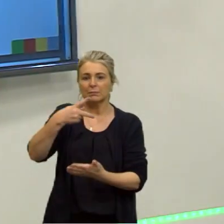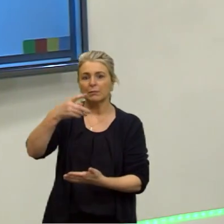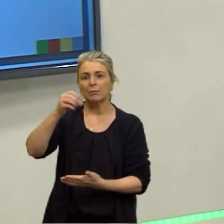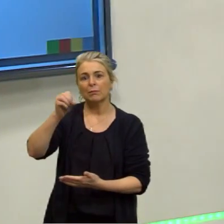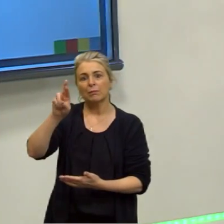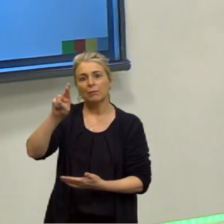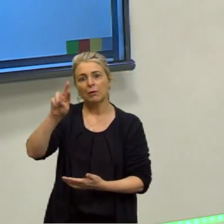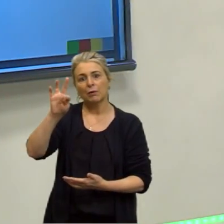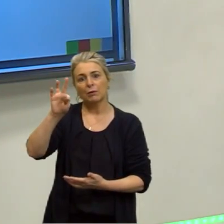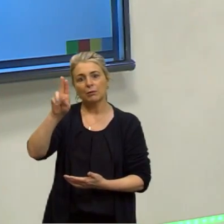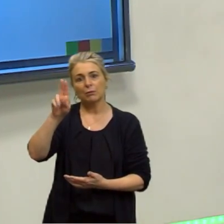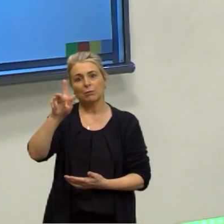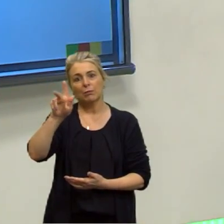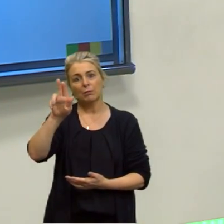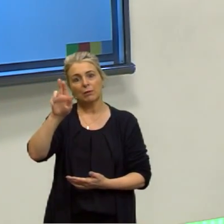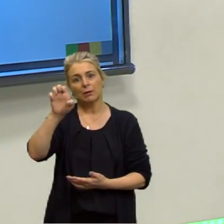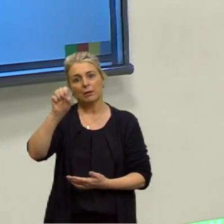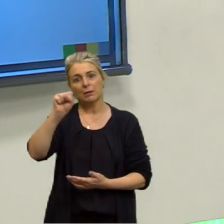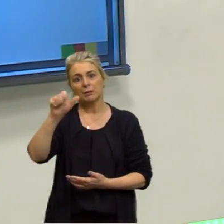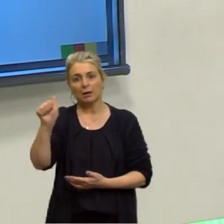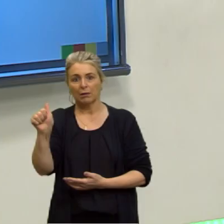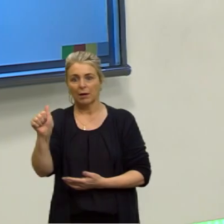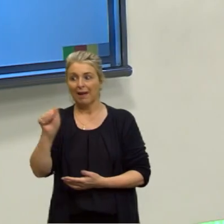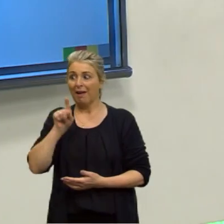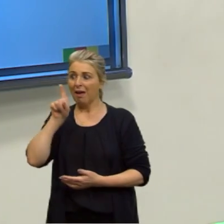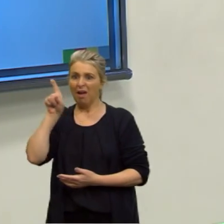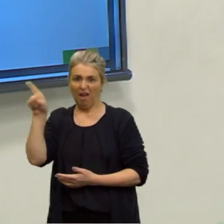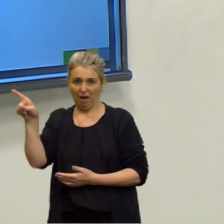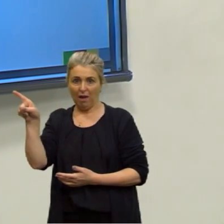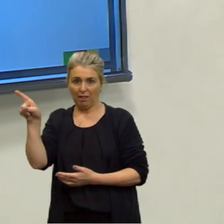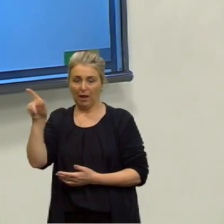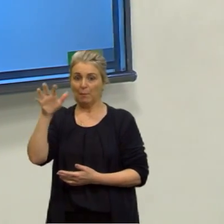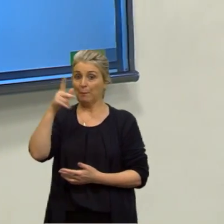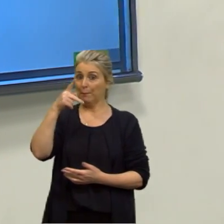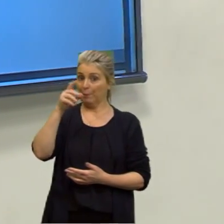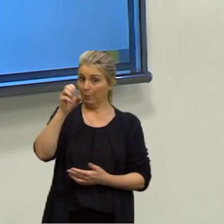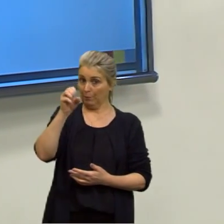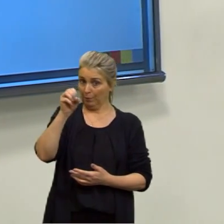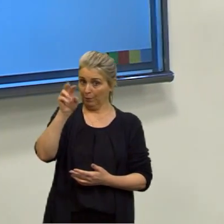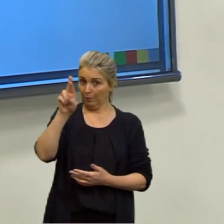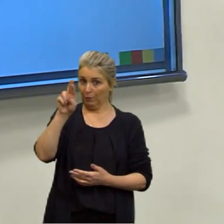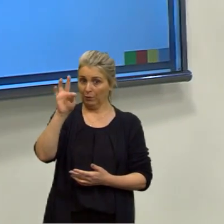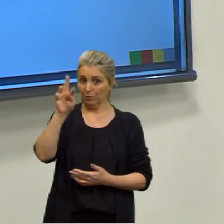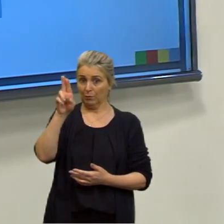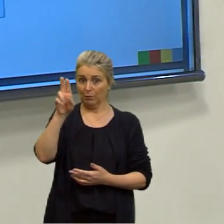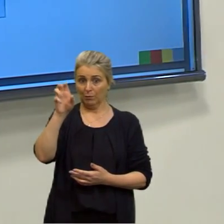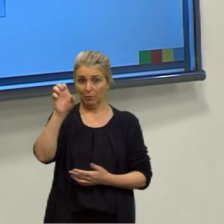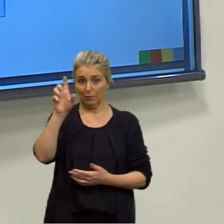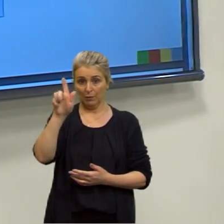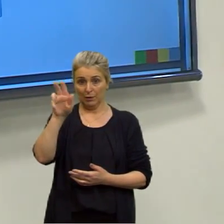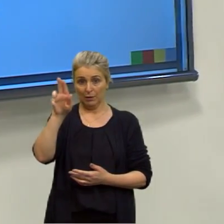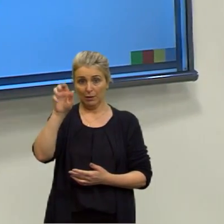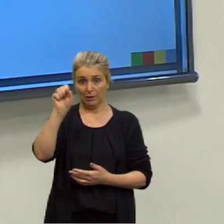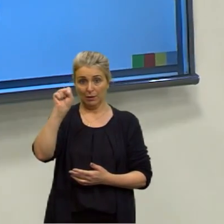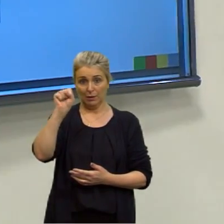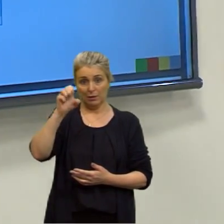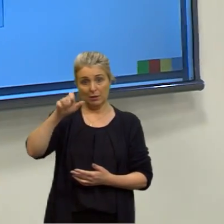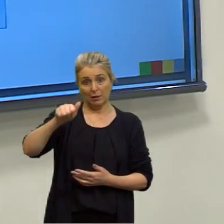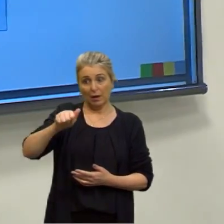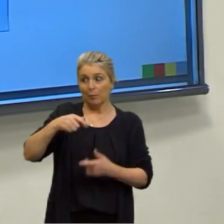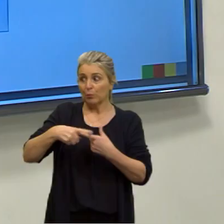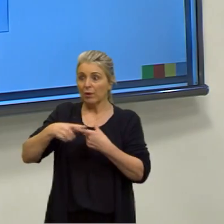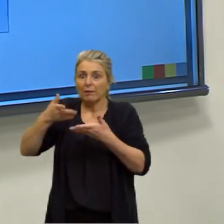tipo é diferente de dizer assim ela é portuguesa porque ela nasceu em portugal ali não de português vai